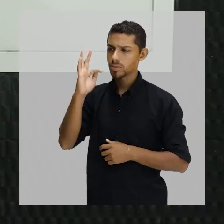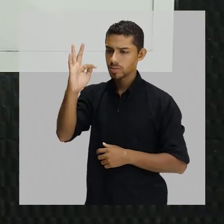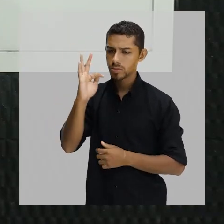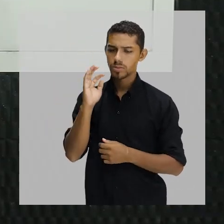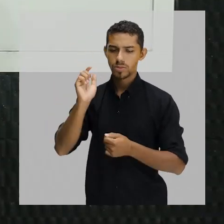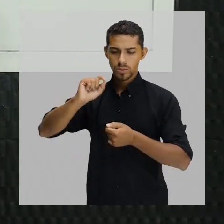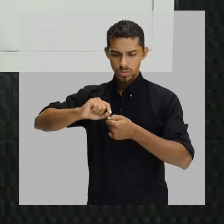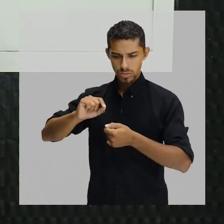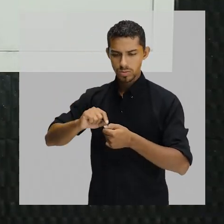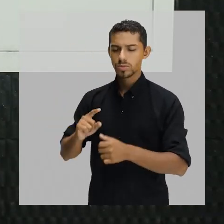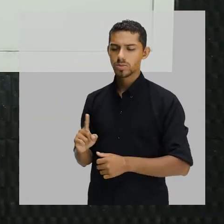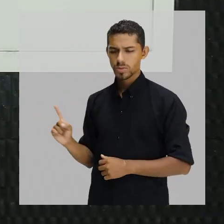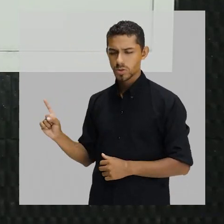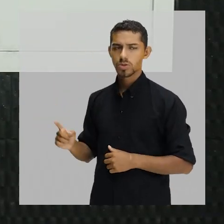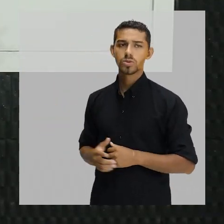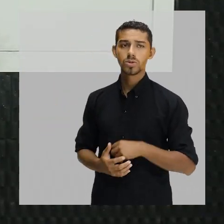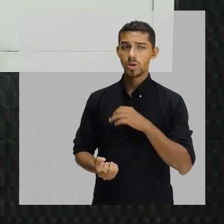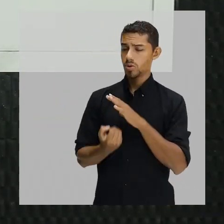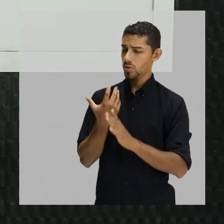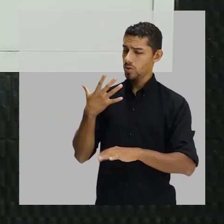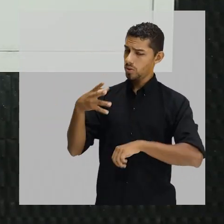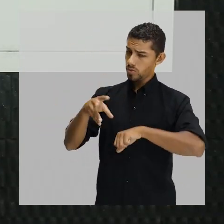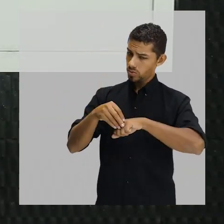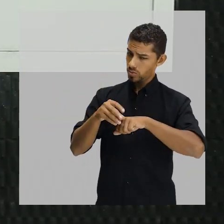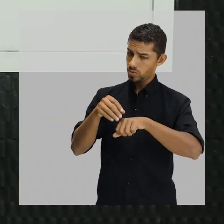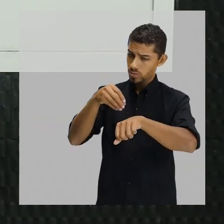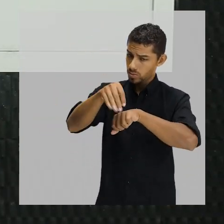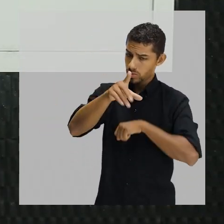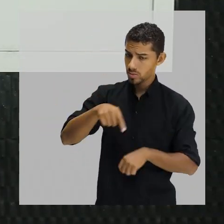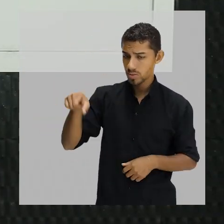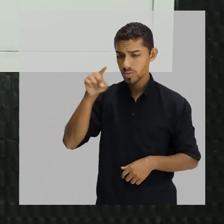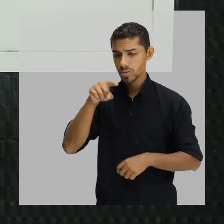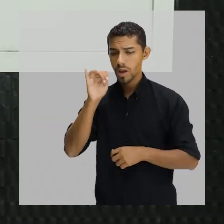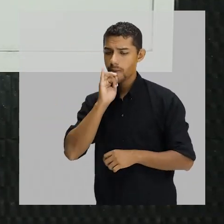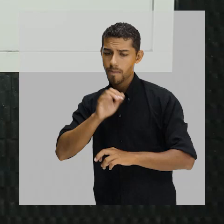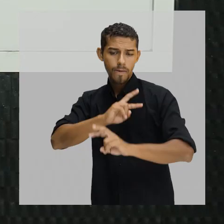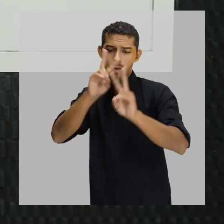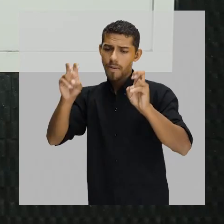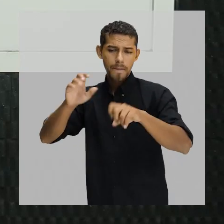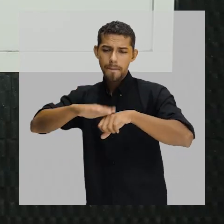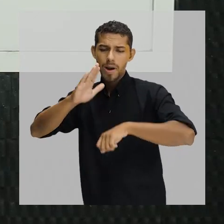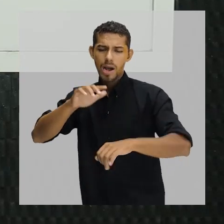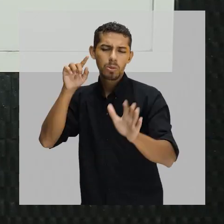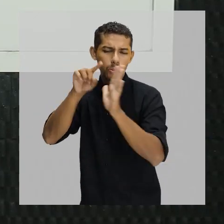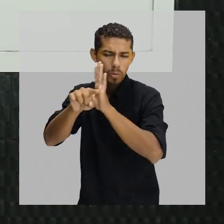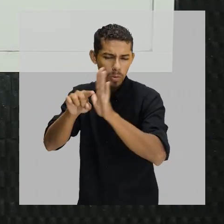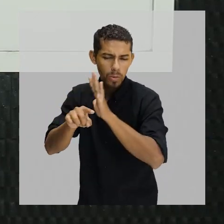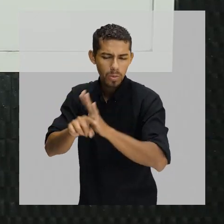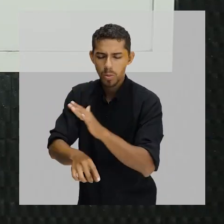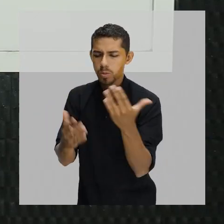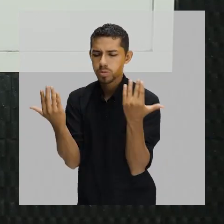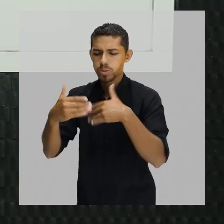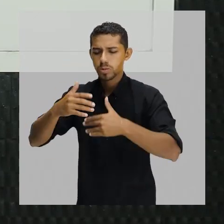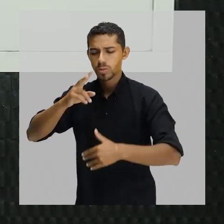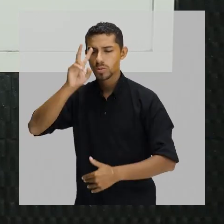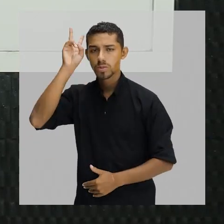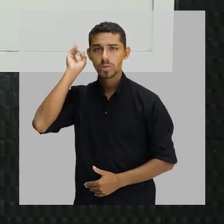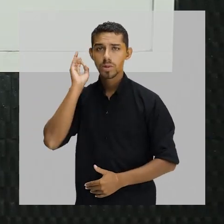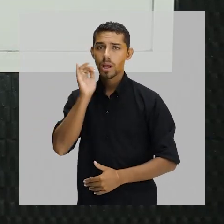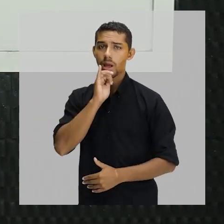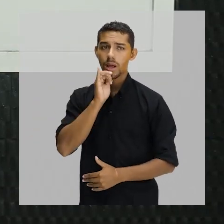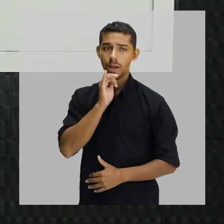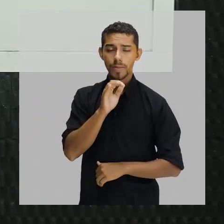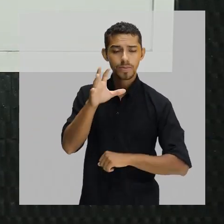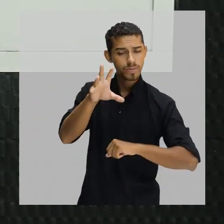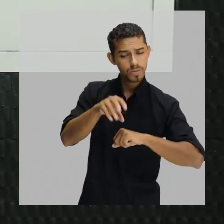para vocês. A origem do conhecimento é um dos temas mais questionados em prova de vestibular, por exemplo. Tá? Na verdade, a origem